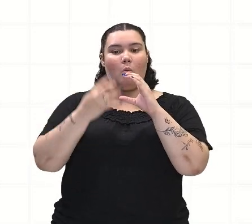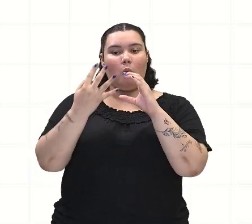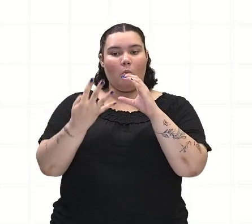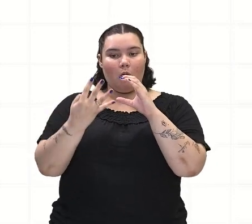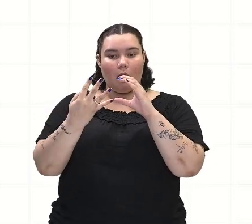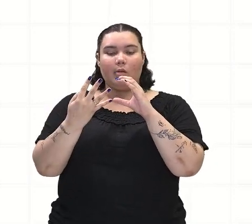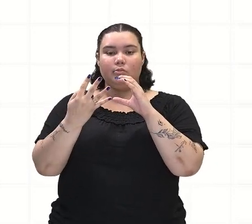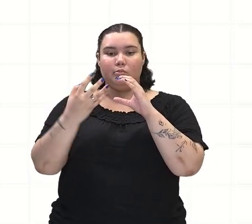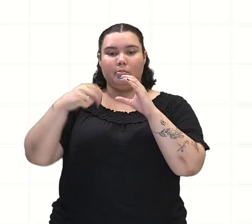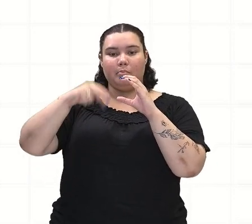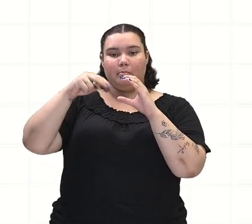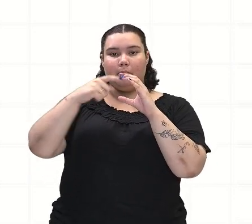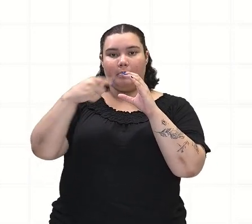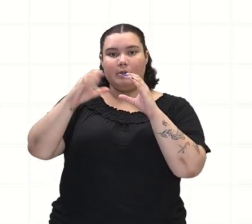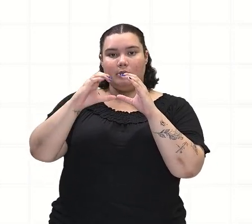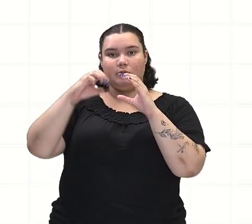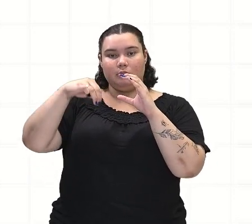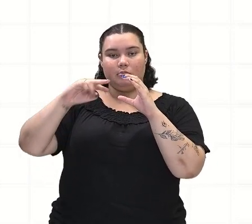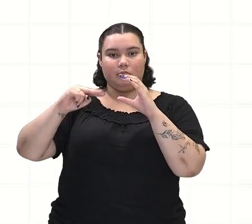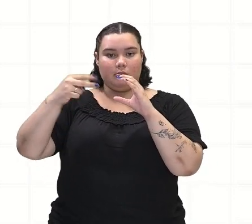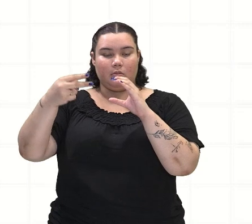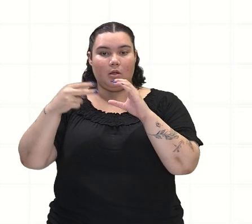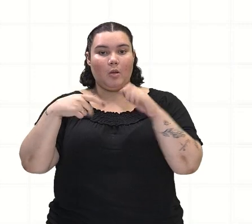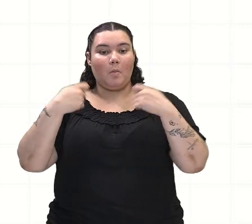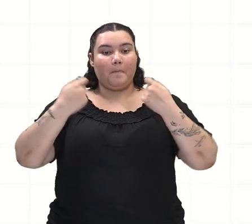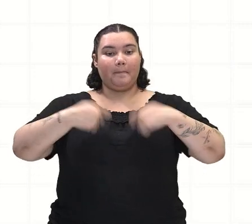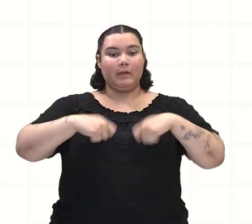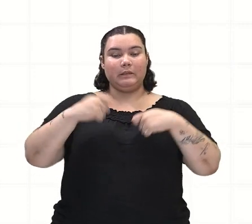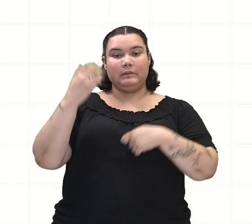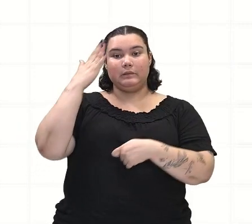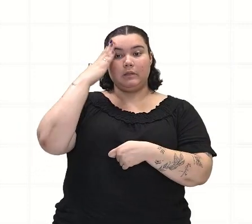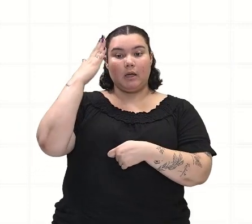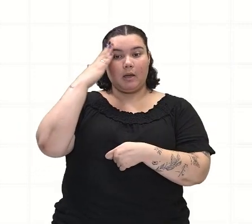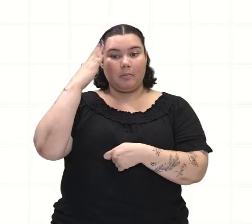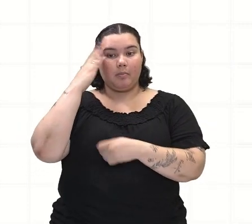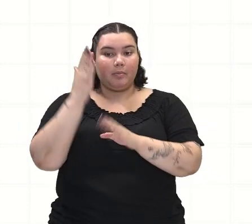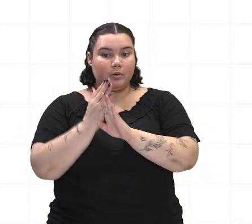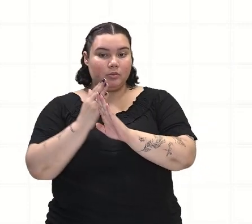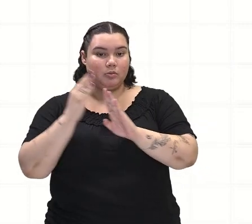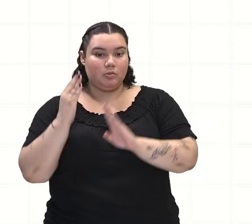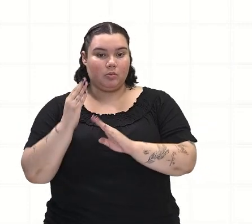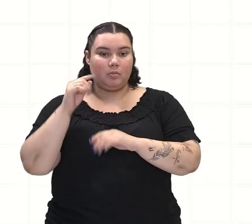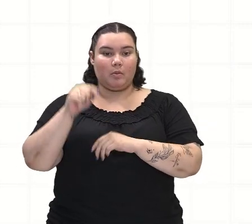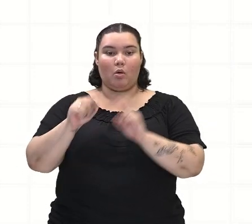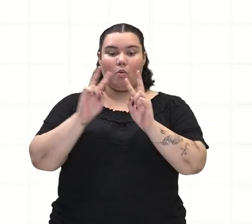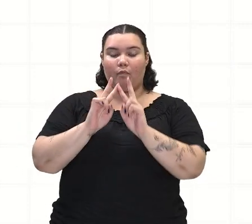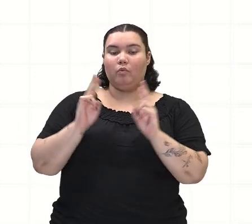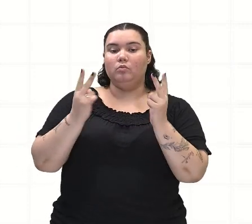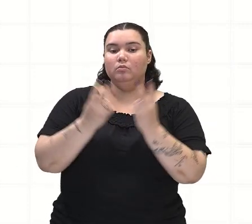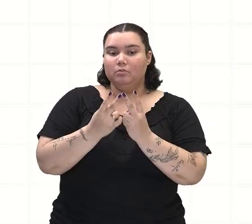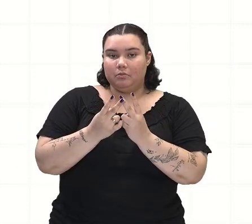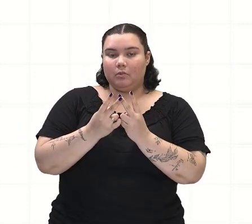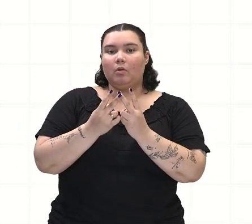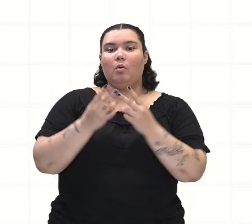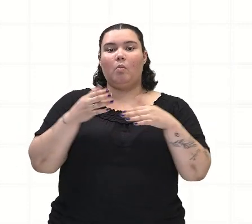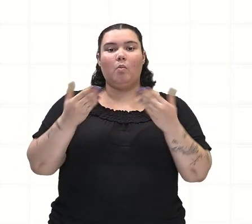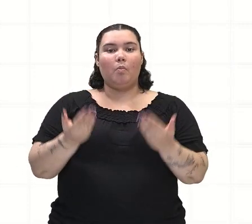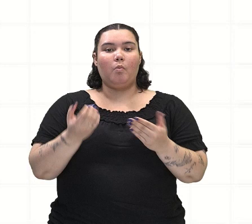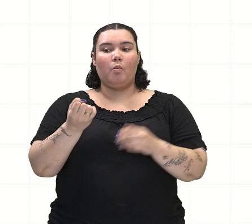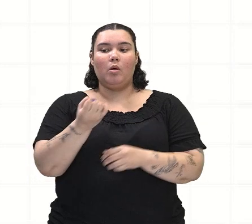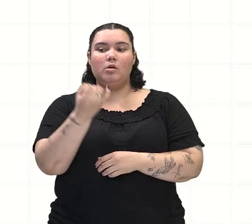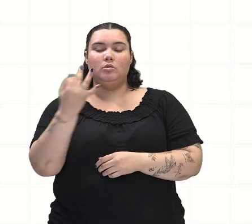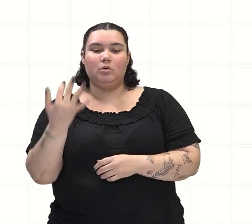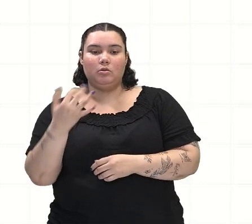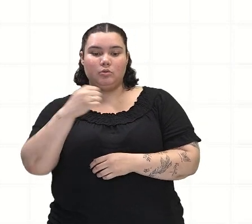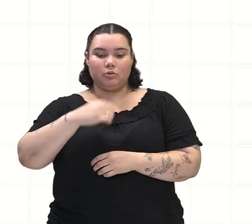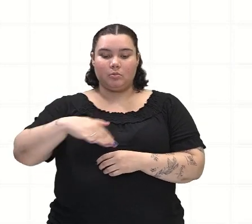dando essa medida. E o que eu preciso saber para encontrar esse volume aqui, O quanto de